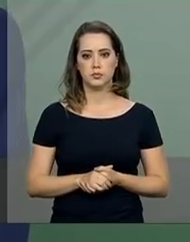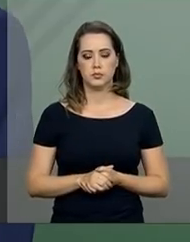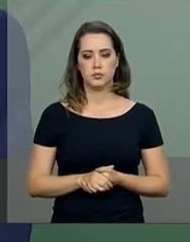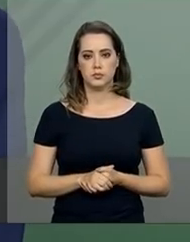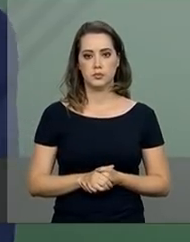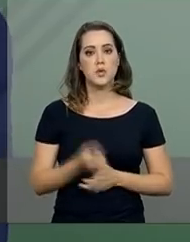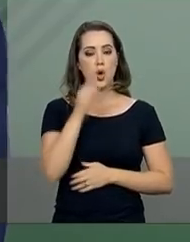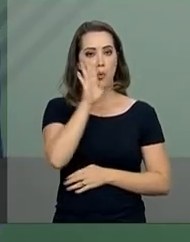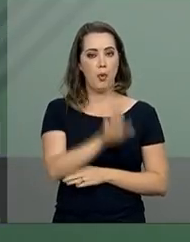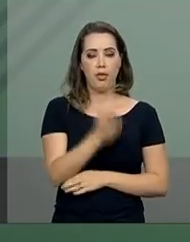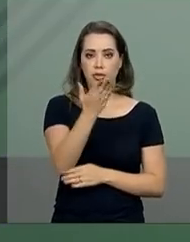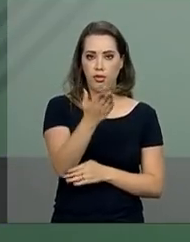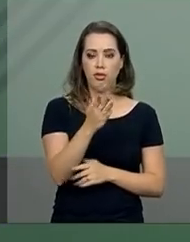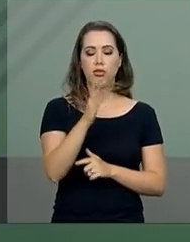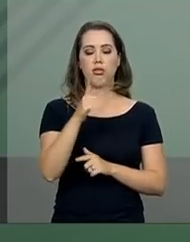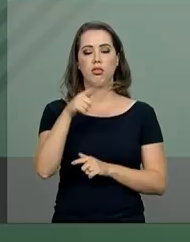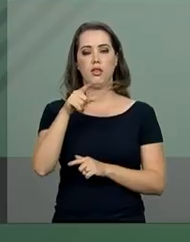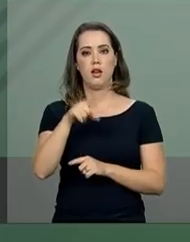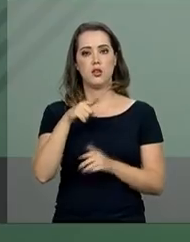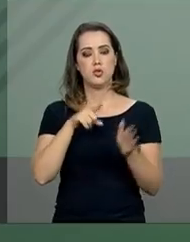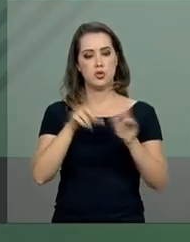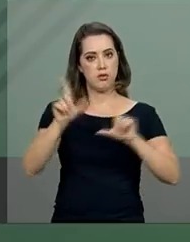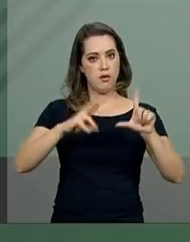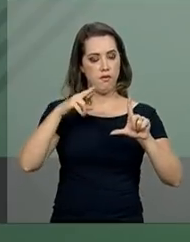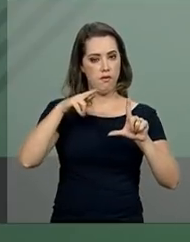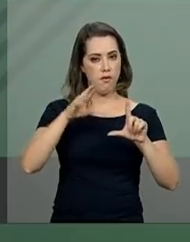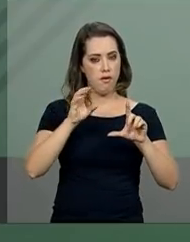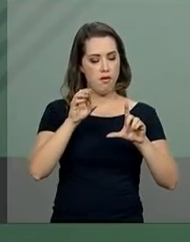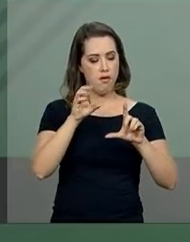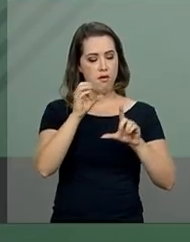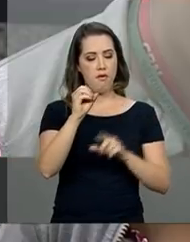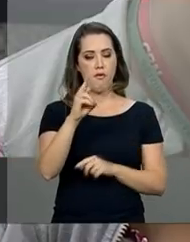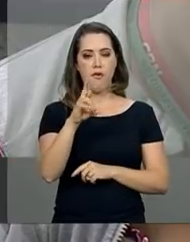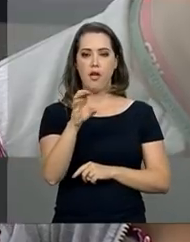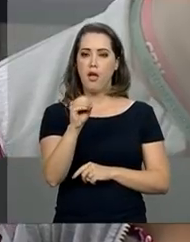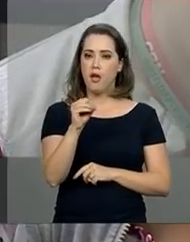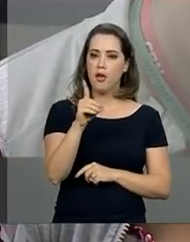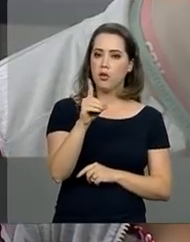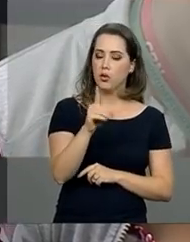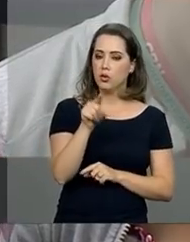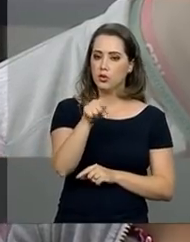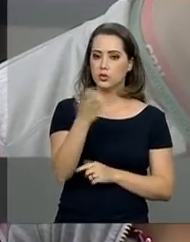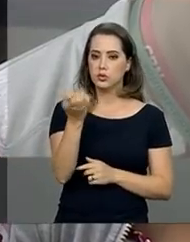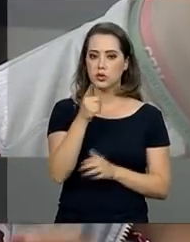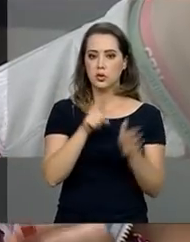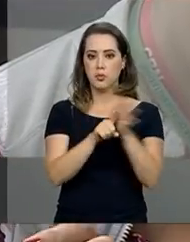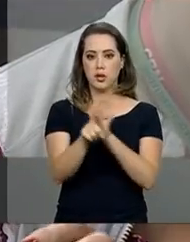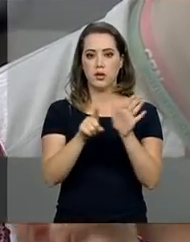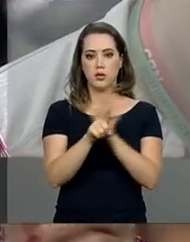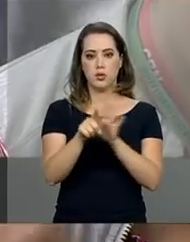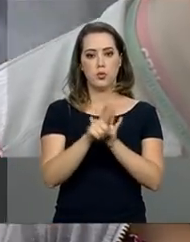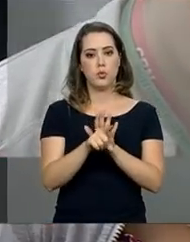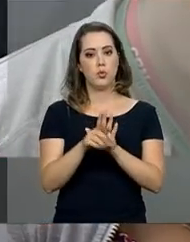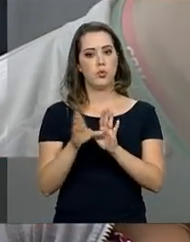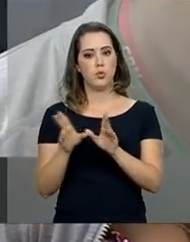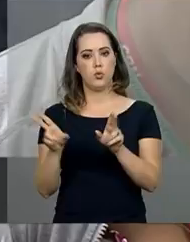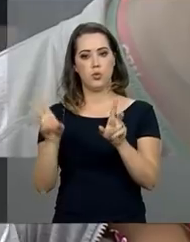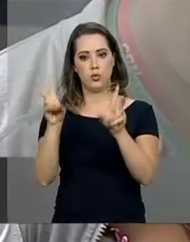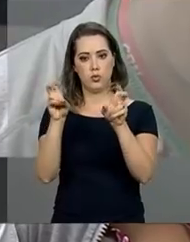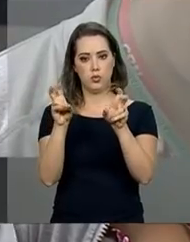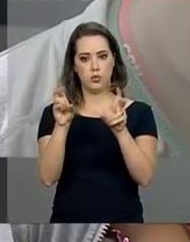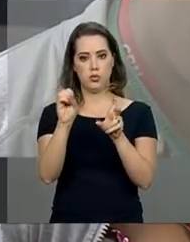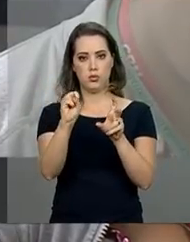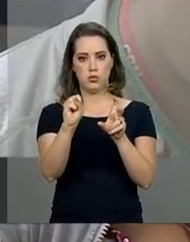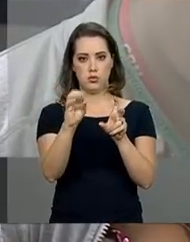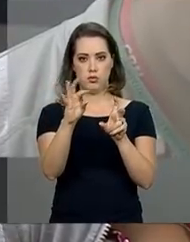presidente christina lemos da tv record que gostaria de fazer uma consulta relativa à pauta do stf é um tema que vai